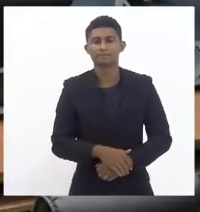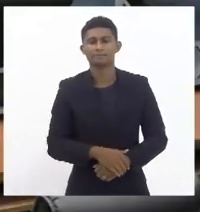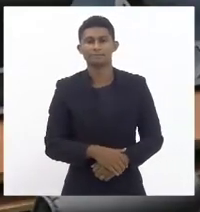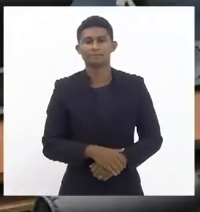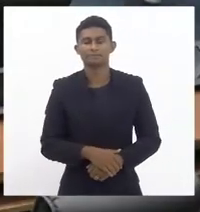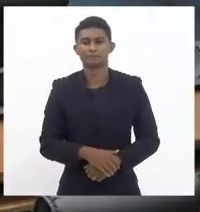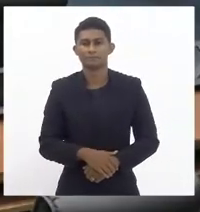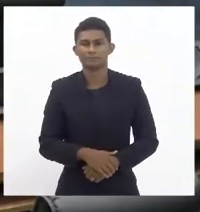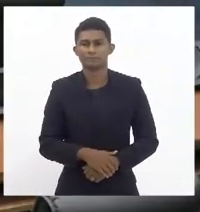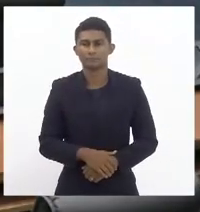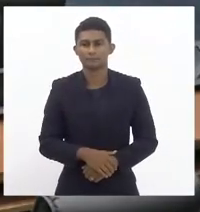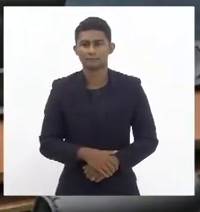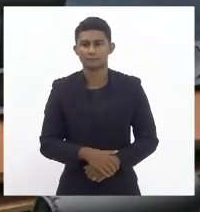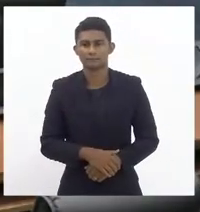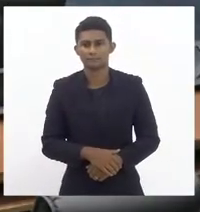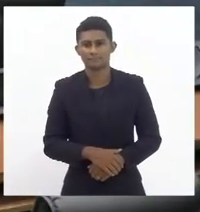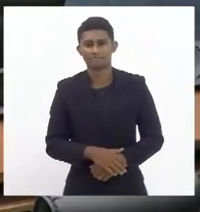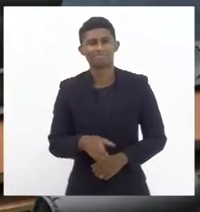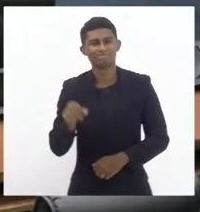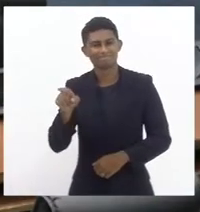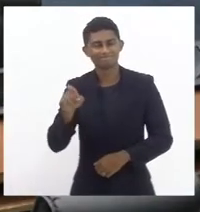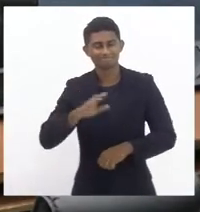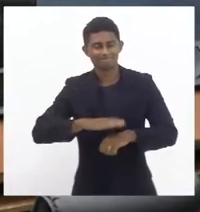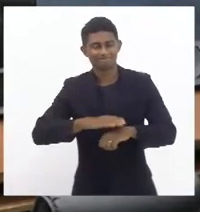e o alto verdade